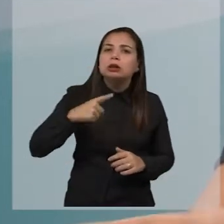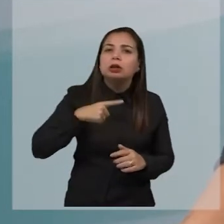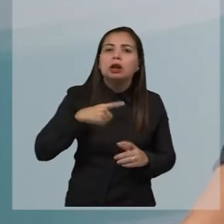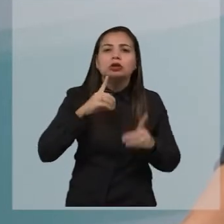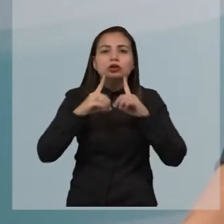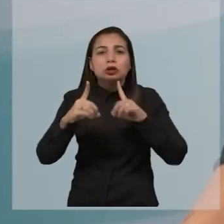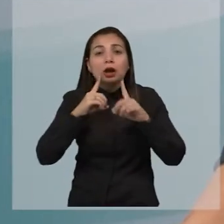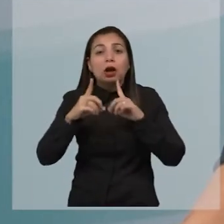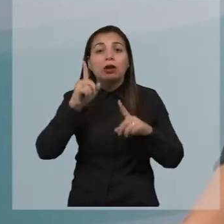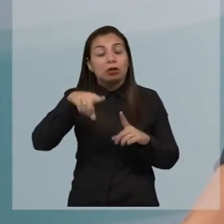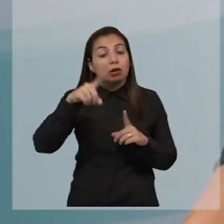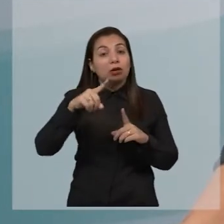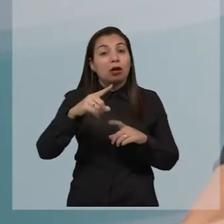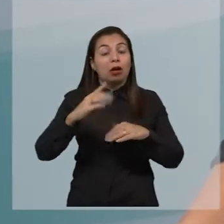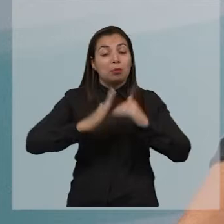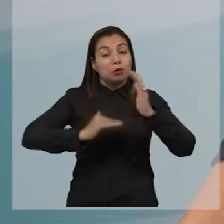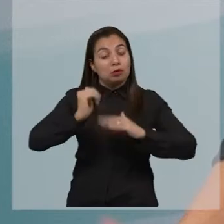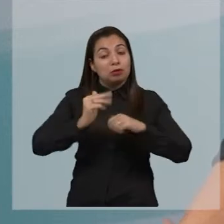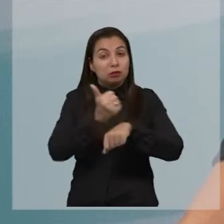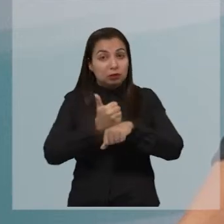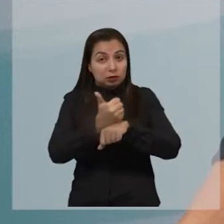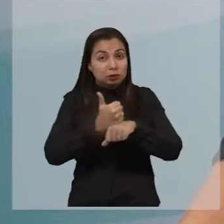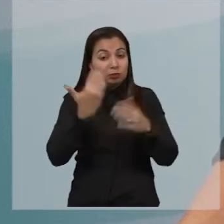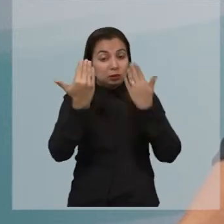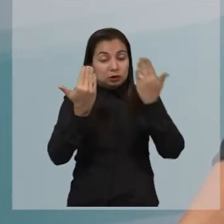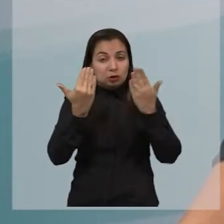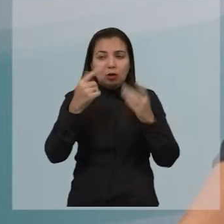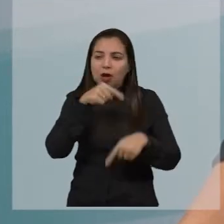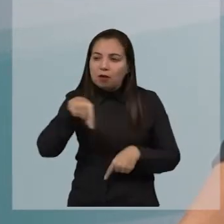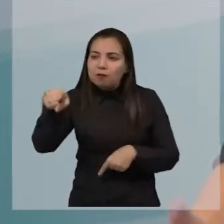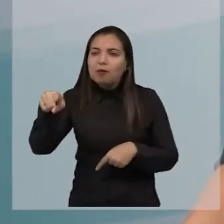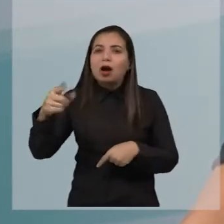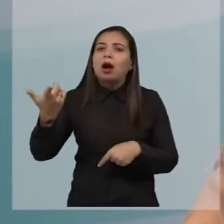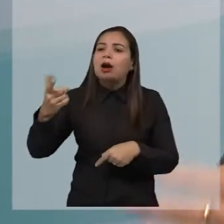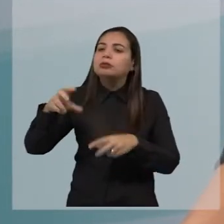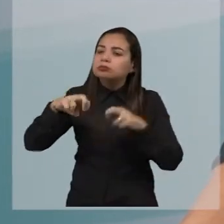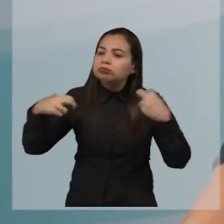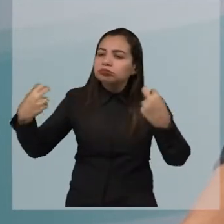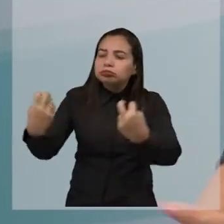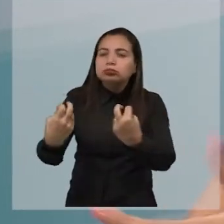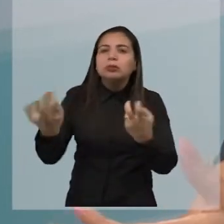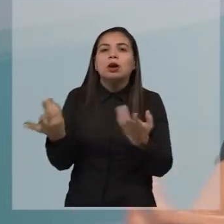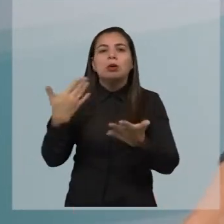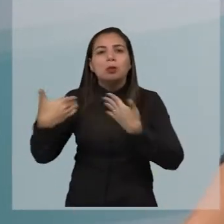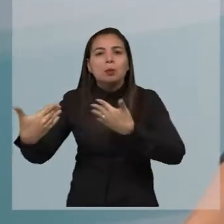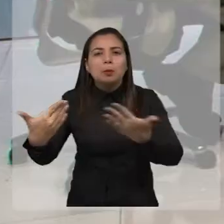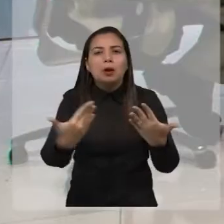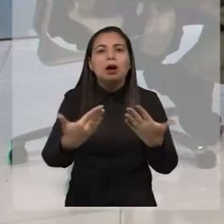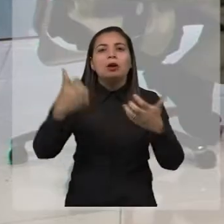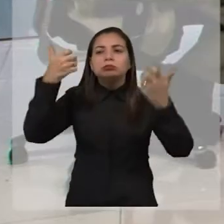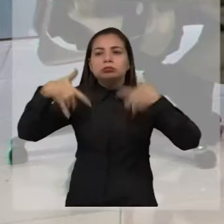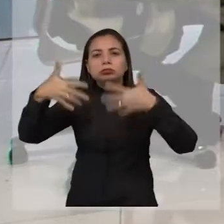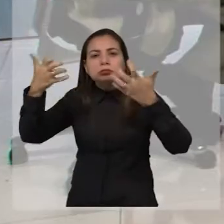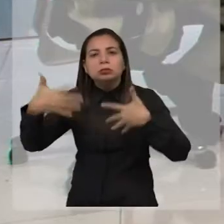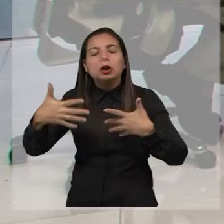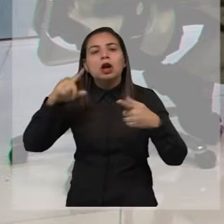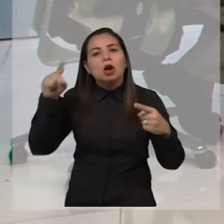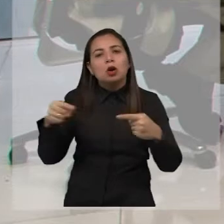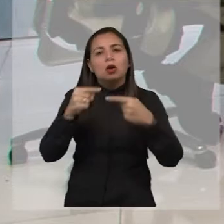pelas psicólogas ciência social do sistema para passar e depois ser debatido, né? Trazido para a vida, a realidade